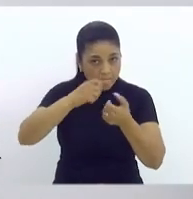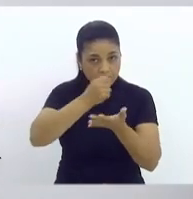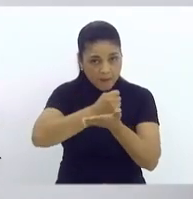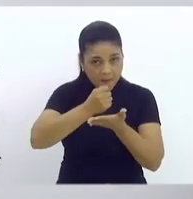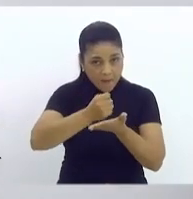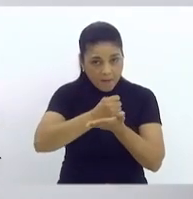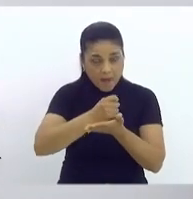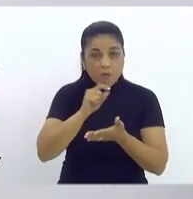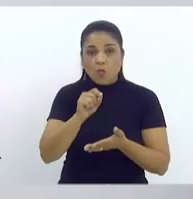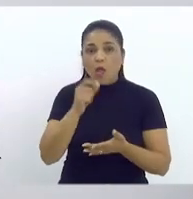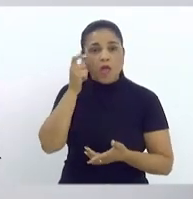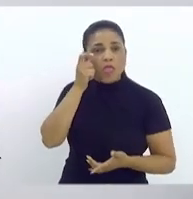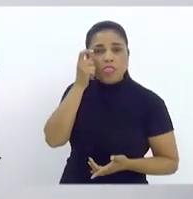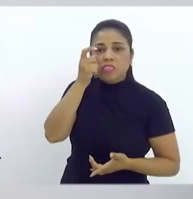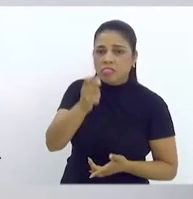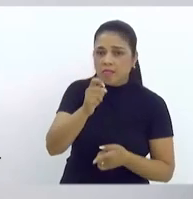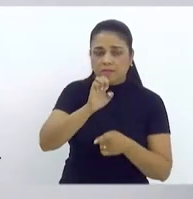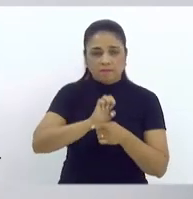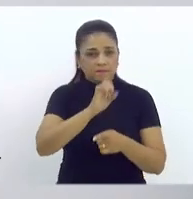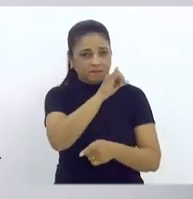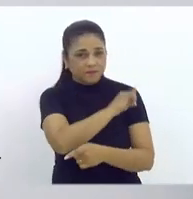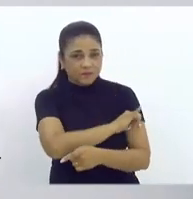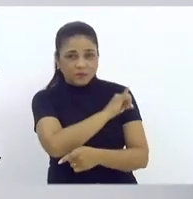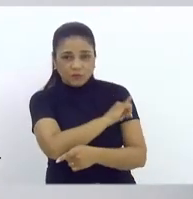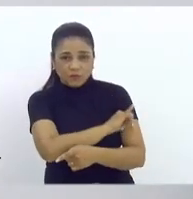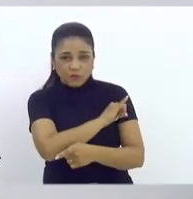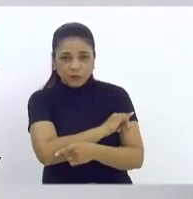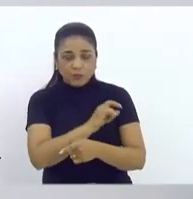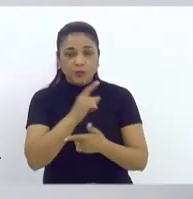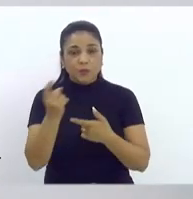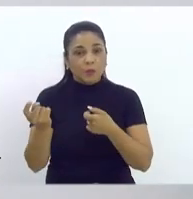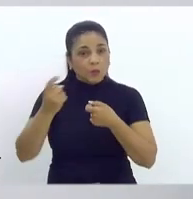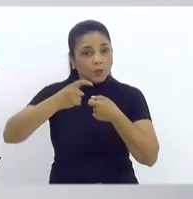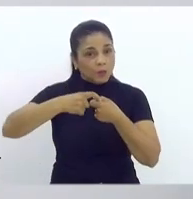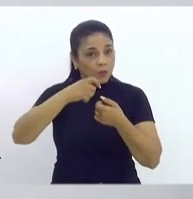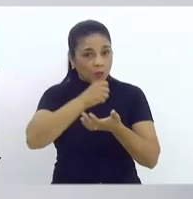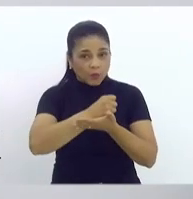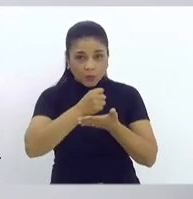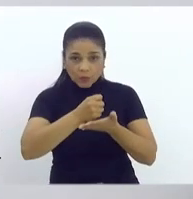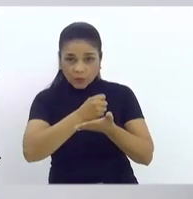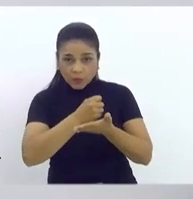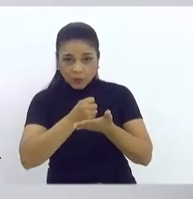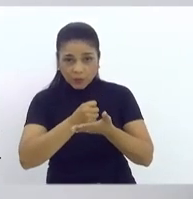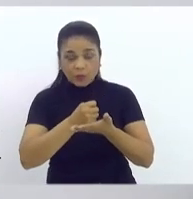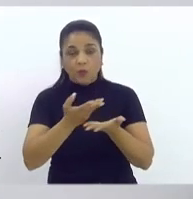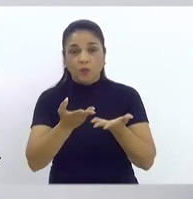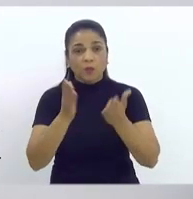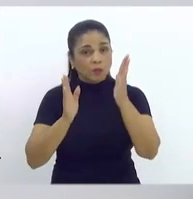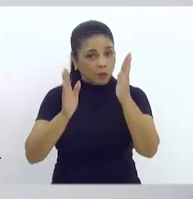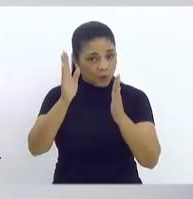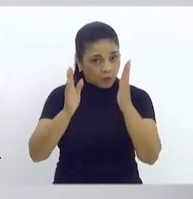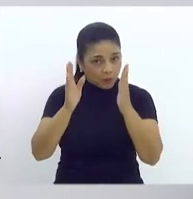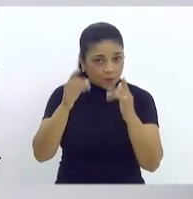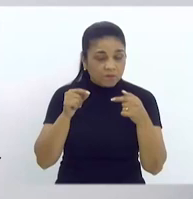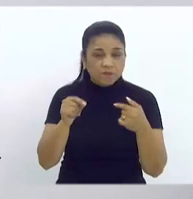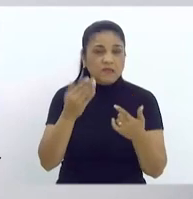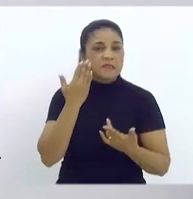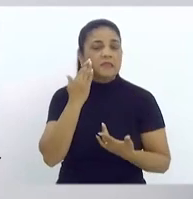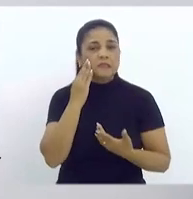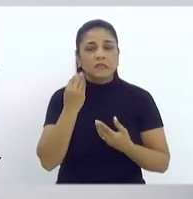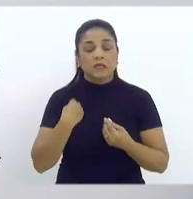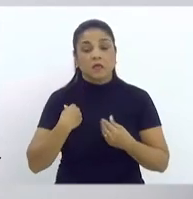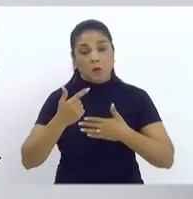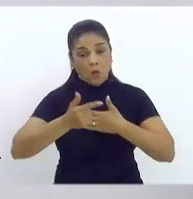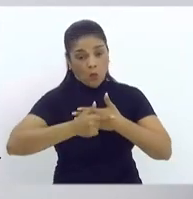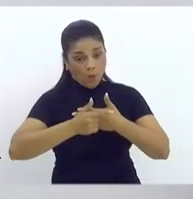O que é de interesse do Estado do Rio de Janeiro? Qual concessão que a gente vai entender que, embora não seja o nosso